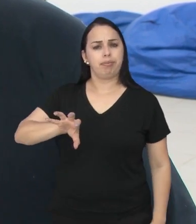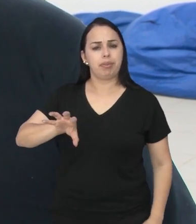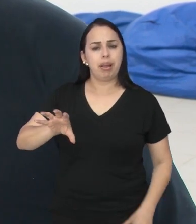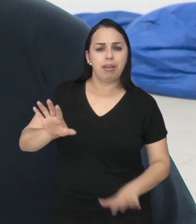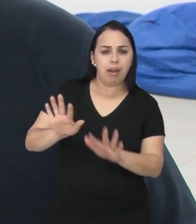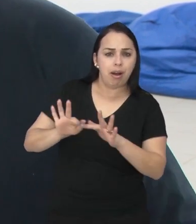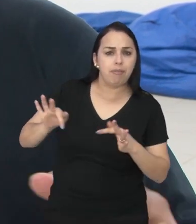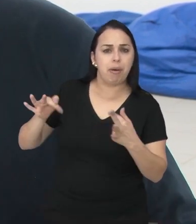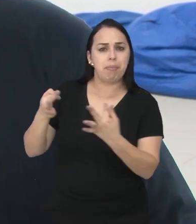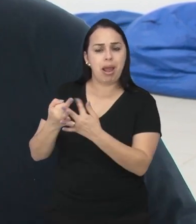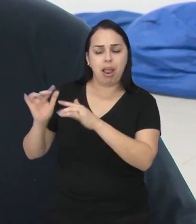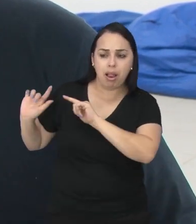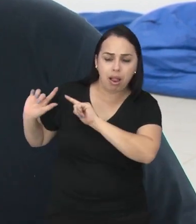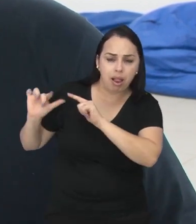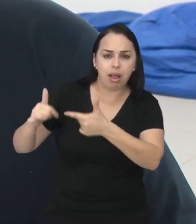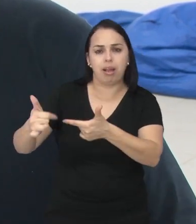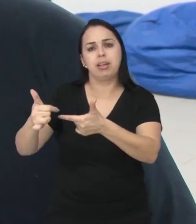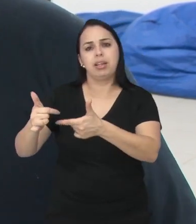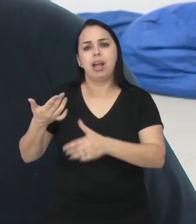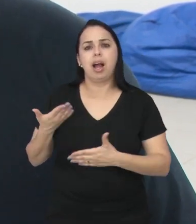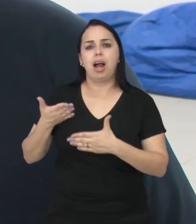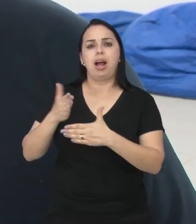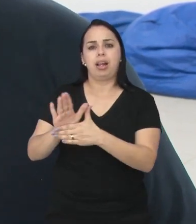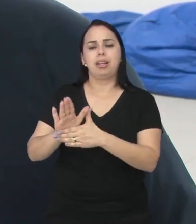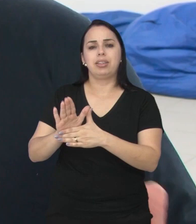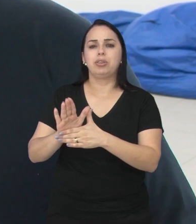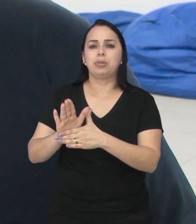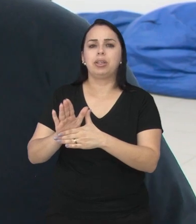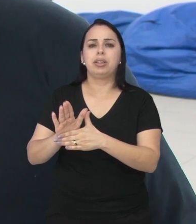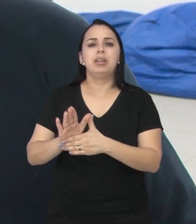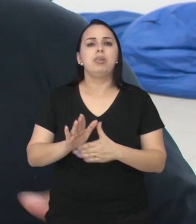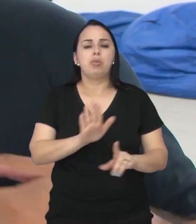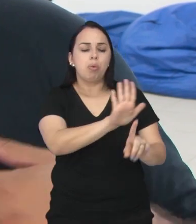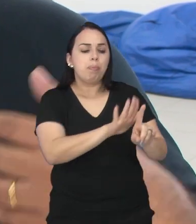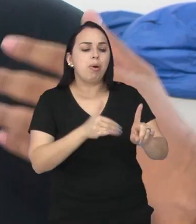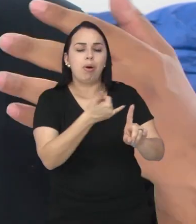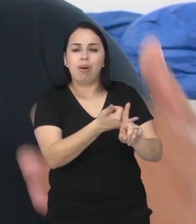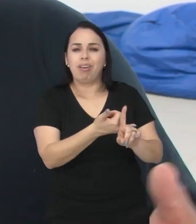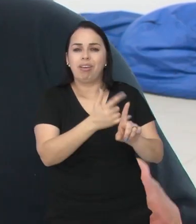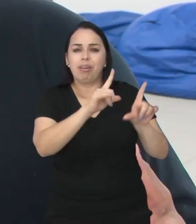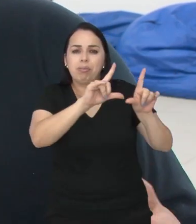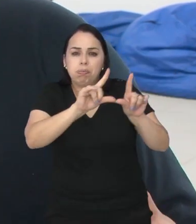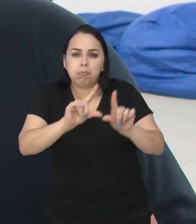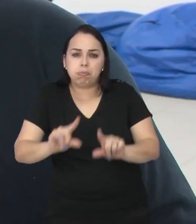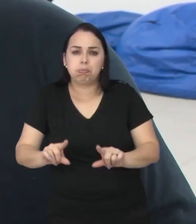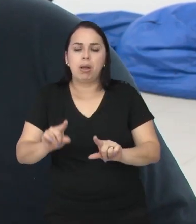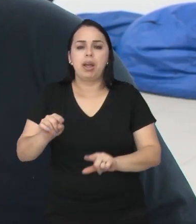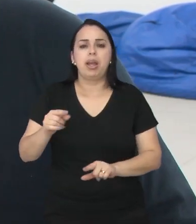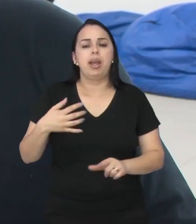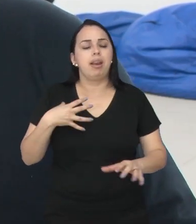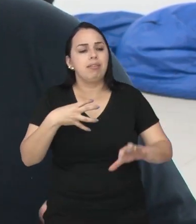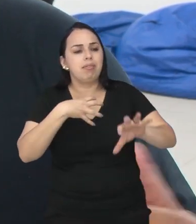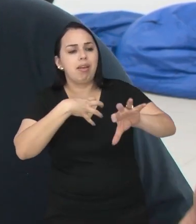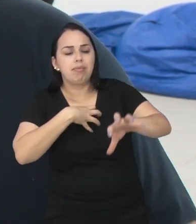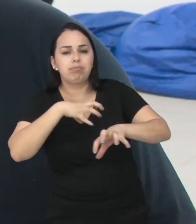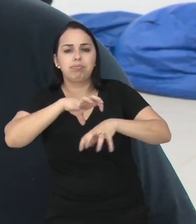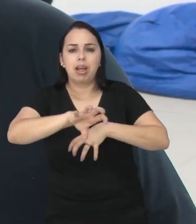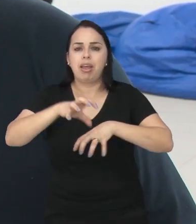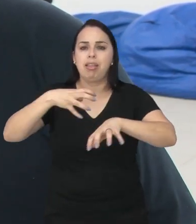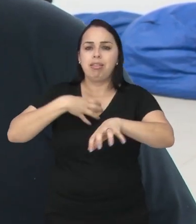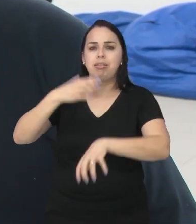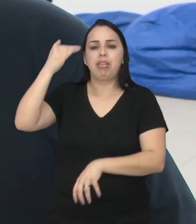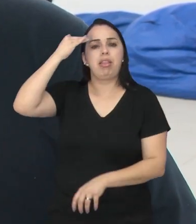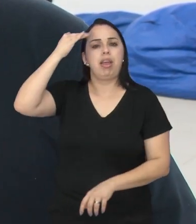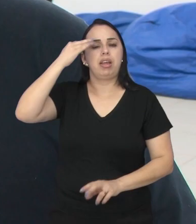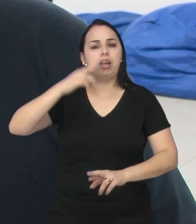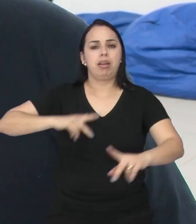do território dele, da família dele. Isso ajuda também essa questão do bullying, o aluno chegar mais próximo da percepção do outro, de